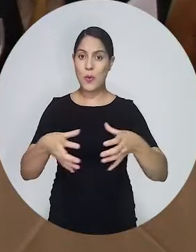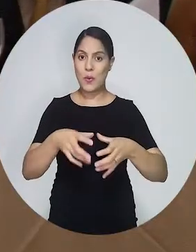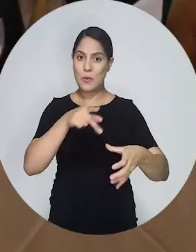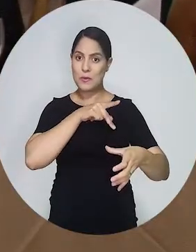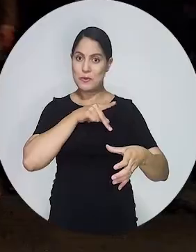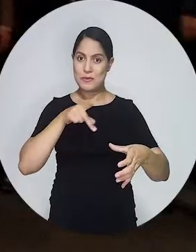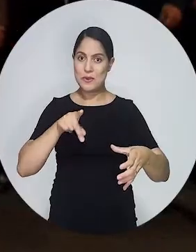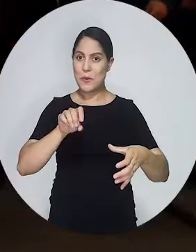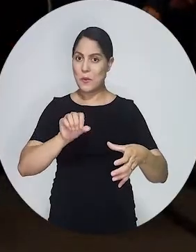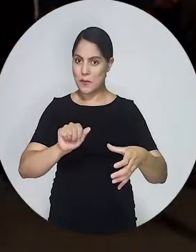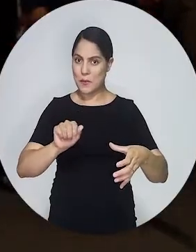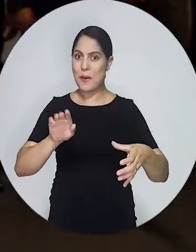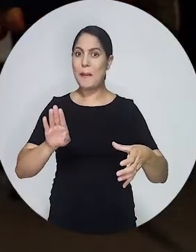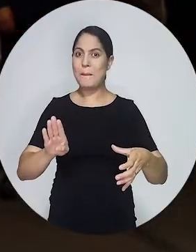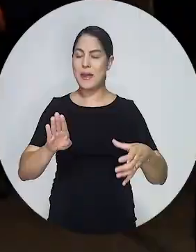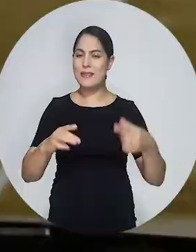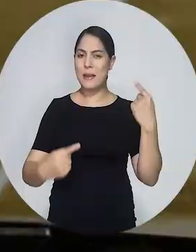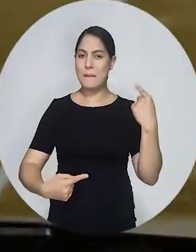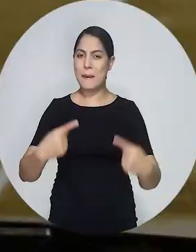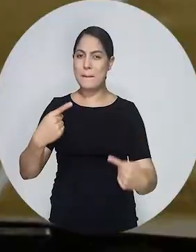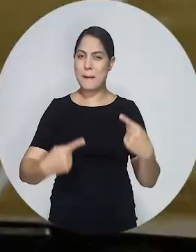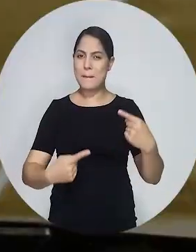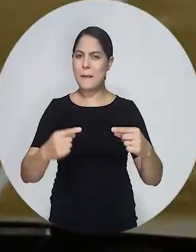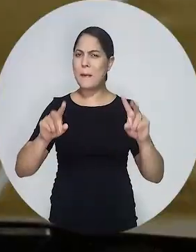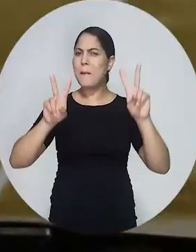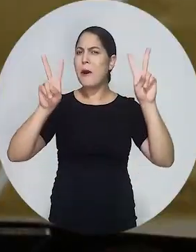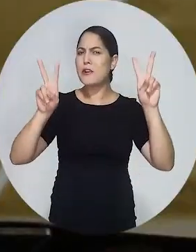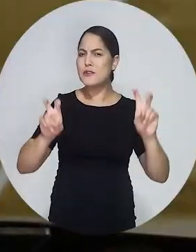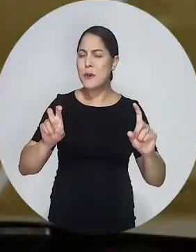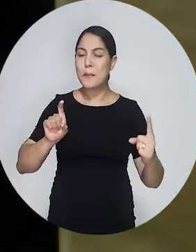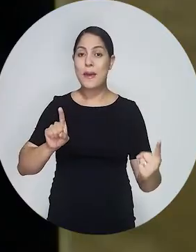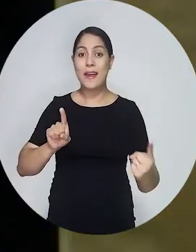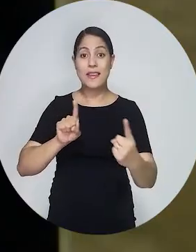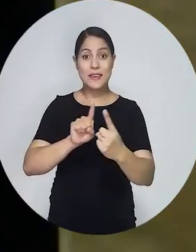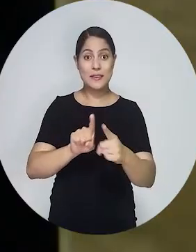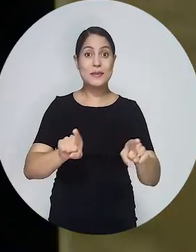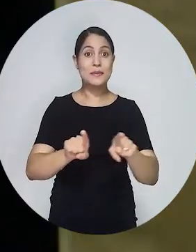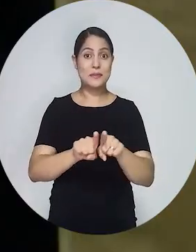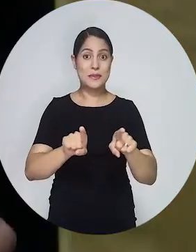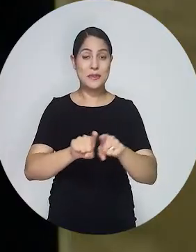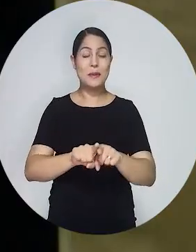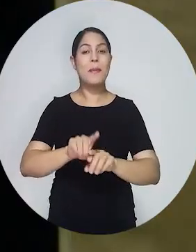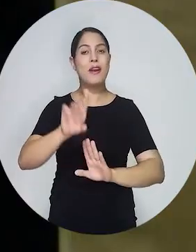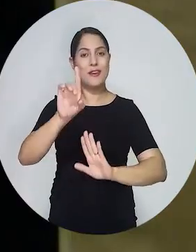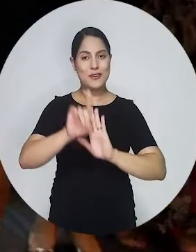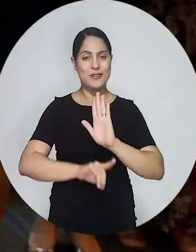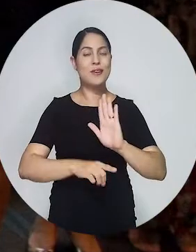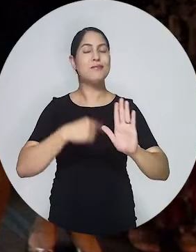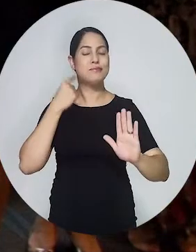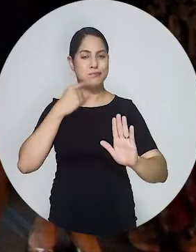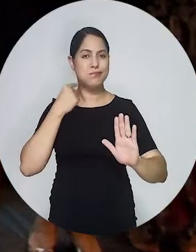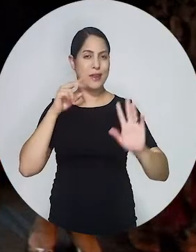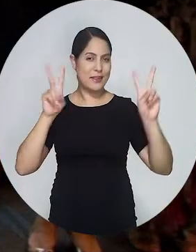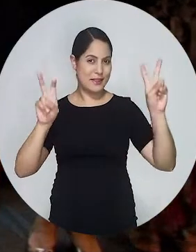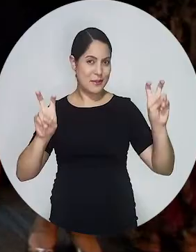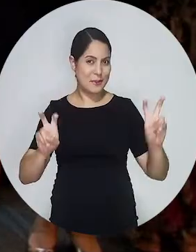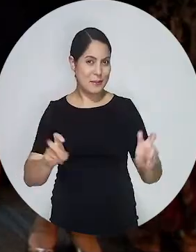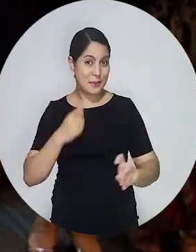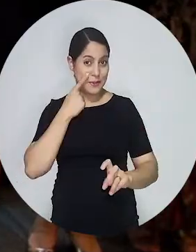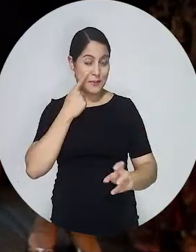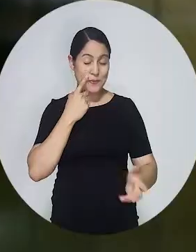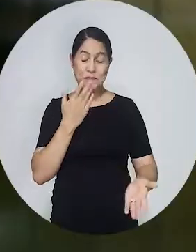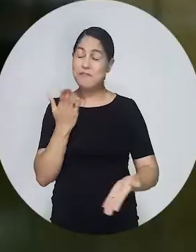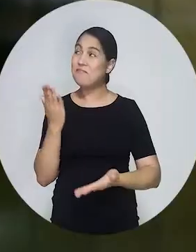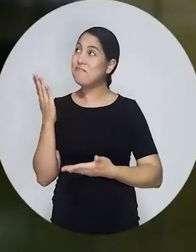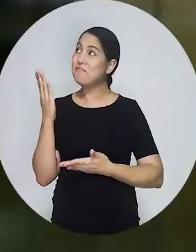Colégio de Presidentes de Seccionais da OAB. O encontro contou com debates voltados ao atendimento e prerrogativas da